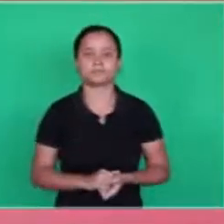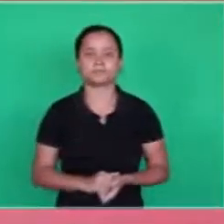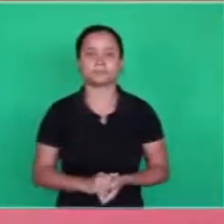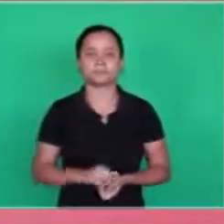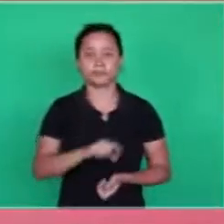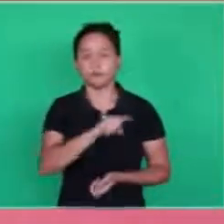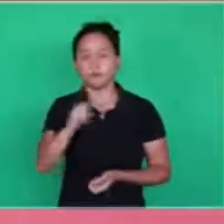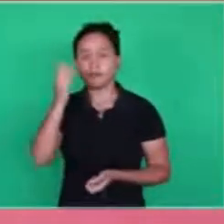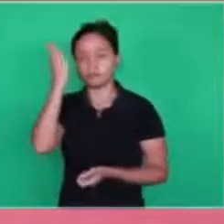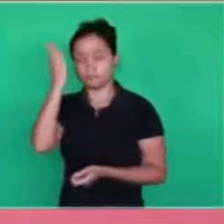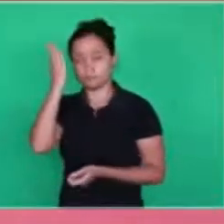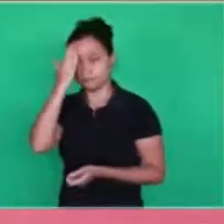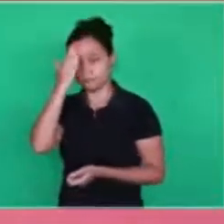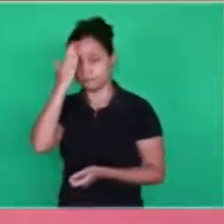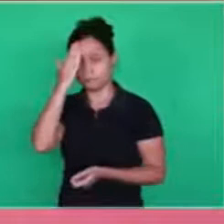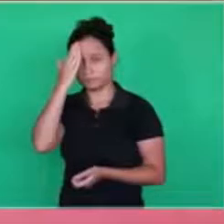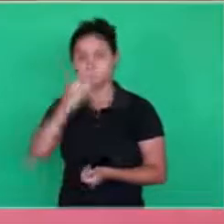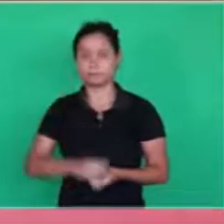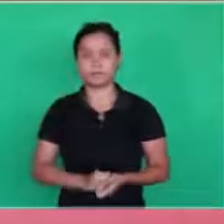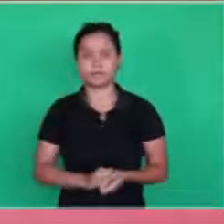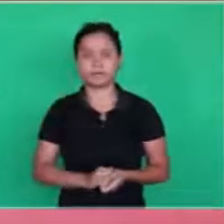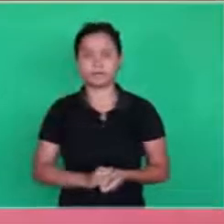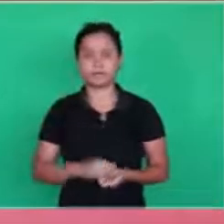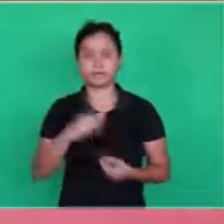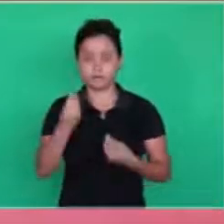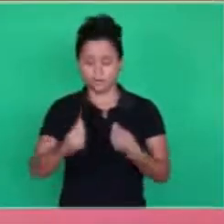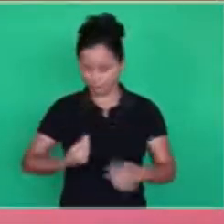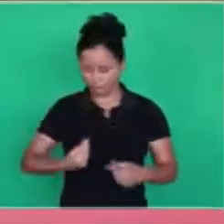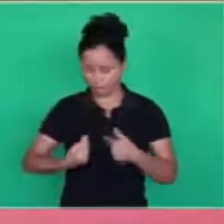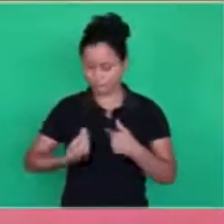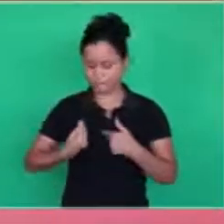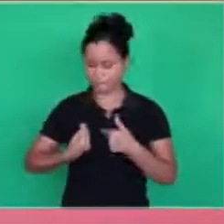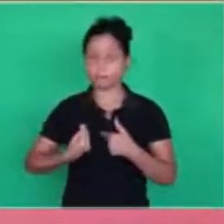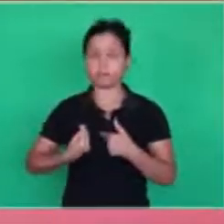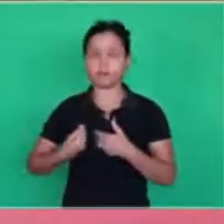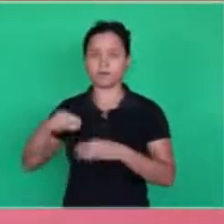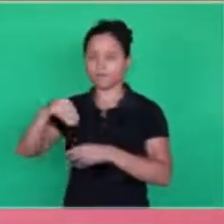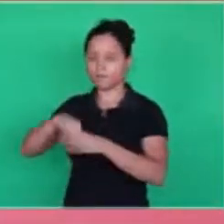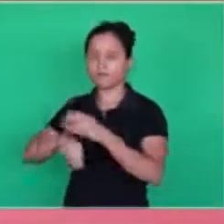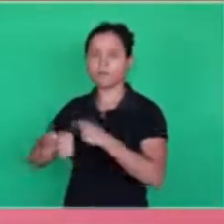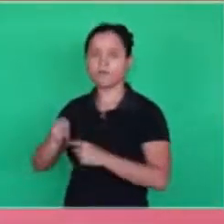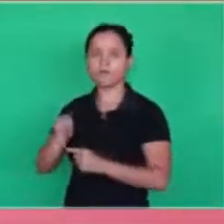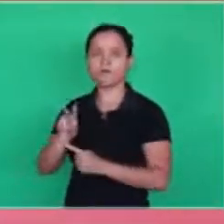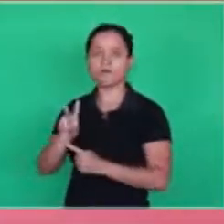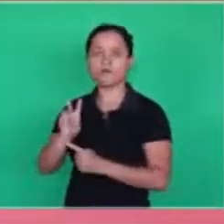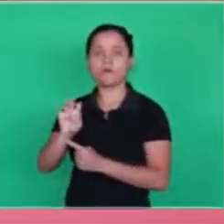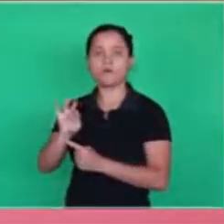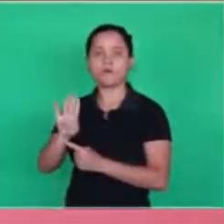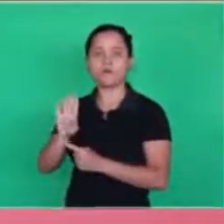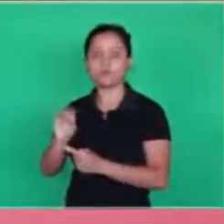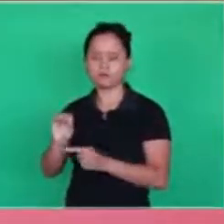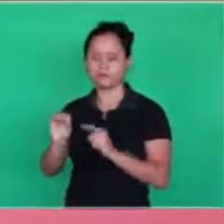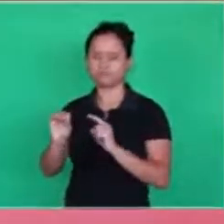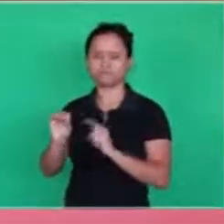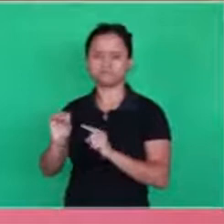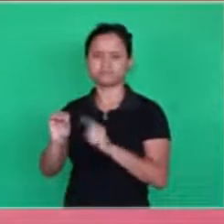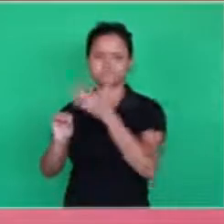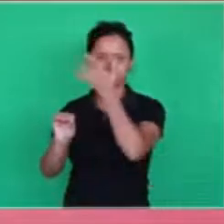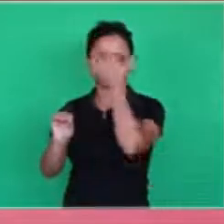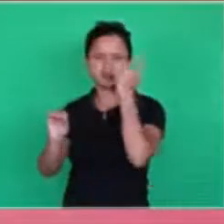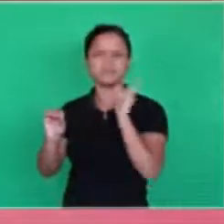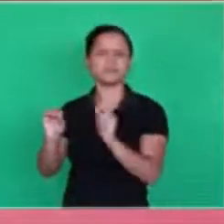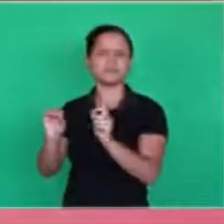entender, por exemplo, a vida no Verbo. O que é que nós estamos falando? Quem é o Verbo? Então, a primeira